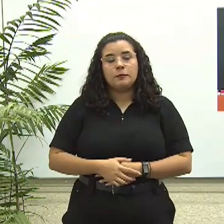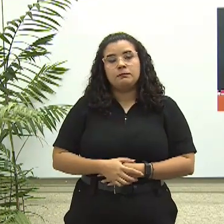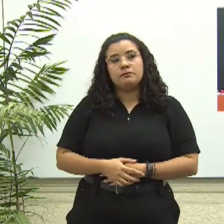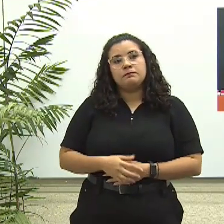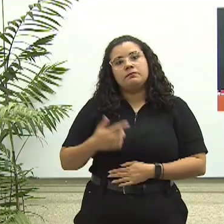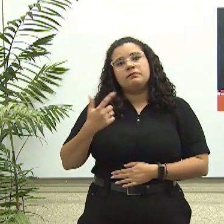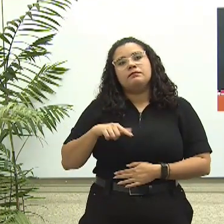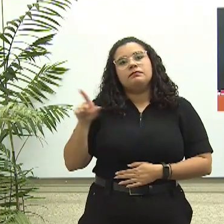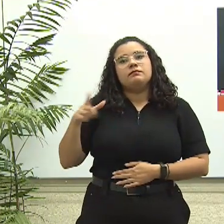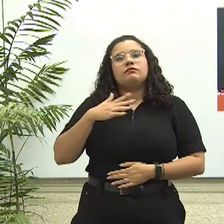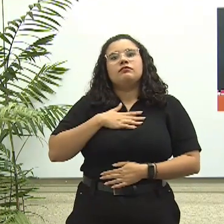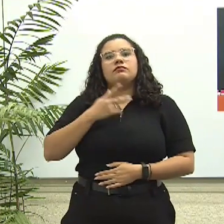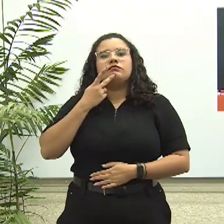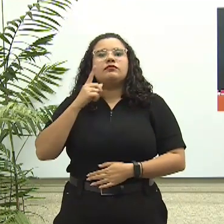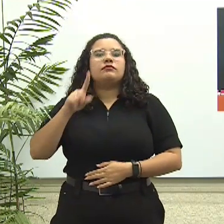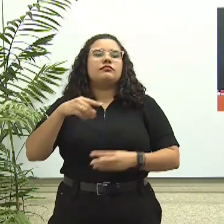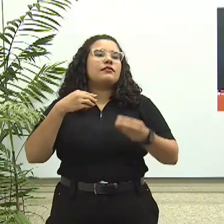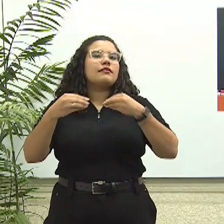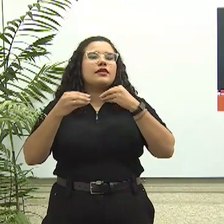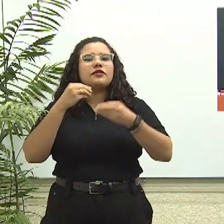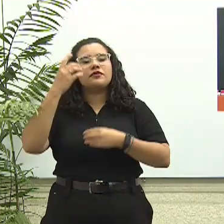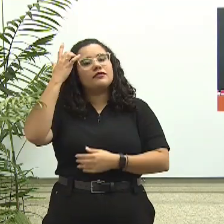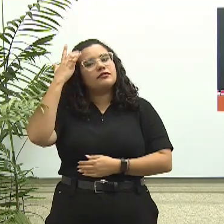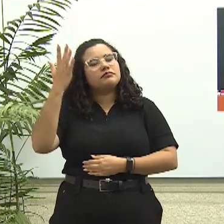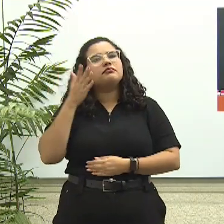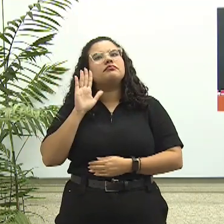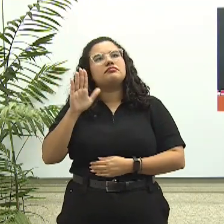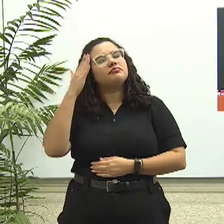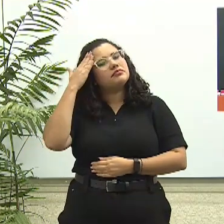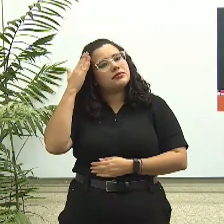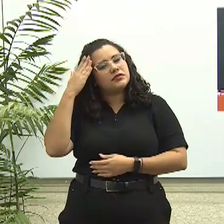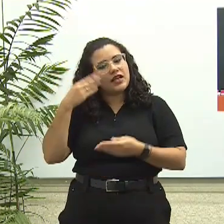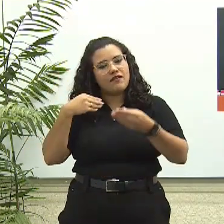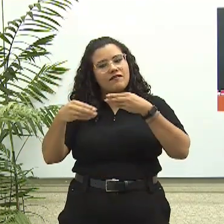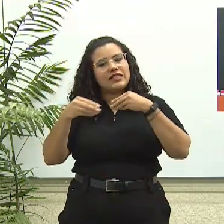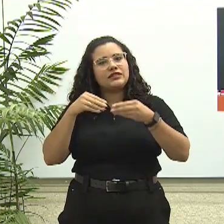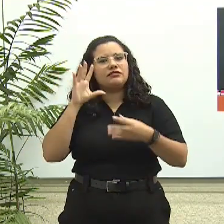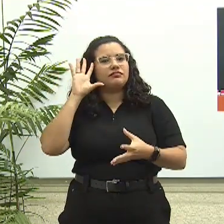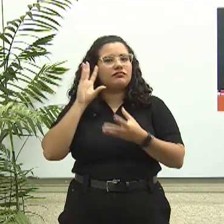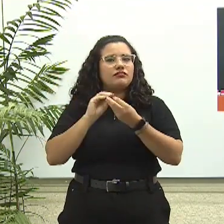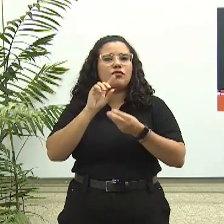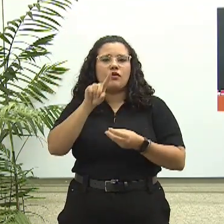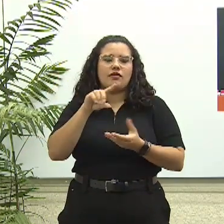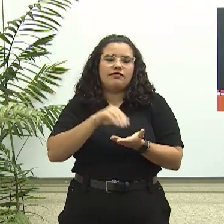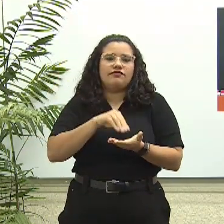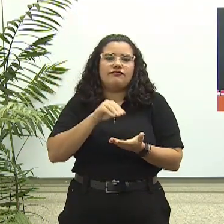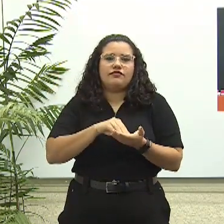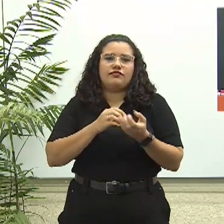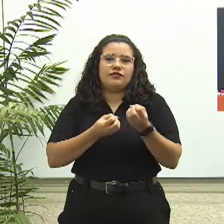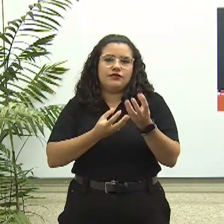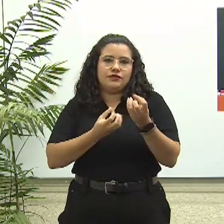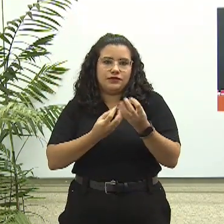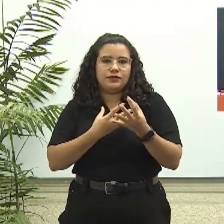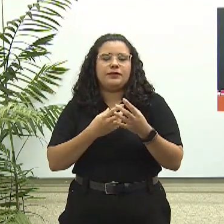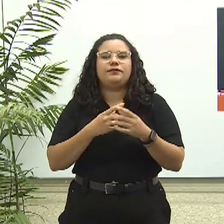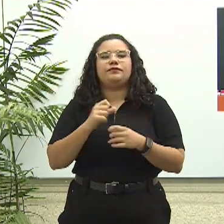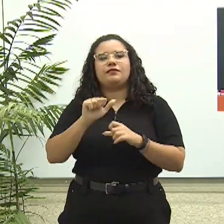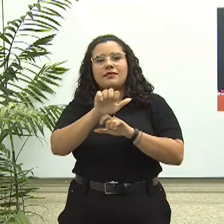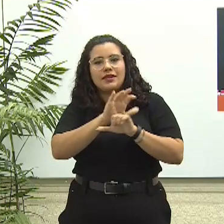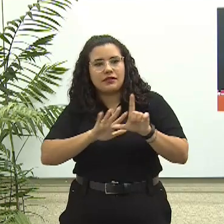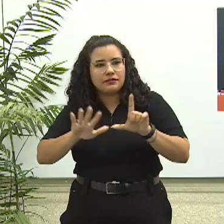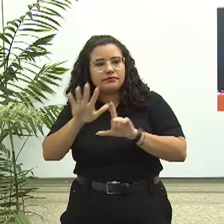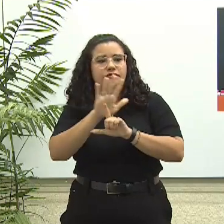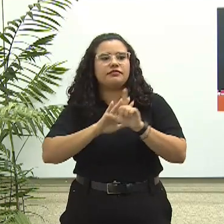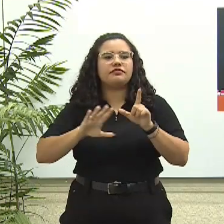eles gostam de chamar de flexibilização só que a gente sabe que flexibilidade significa precarização uberização plataformização